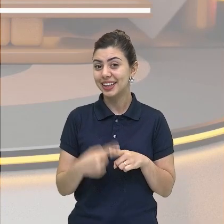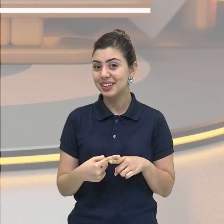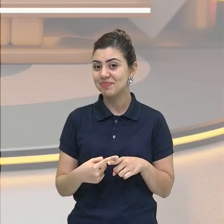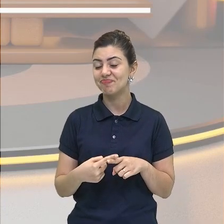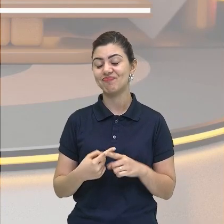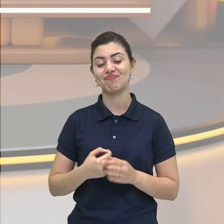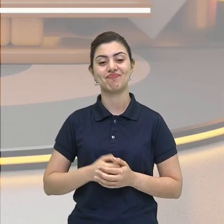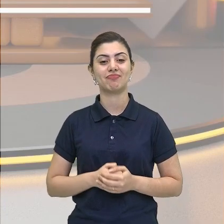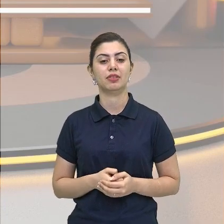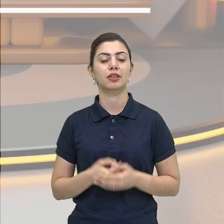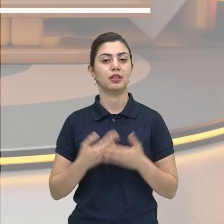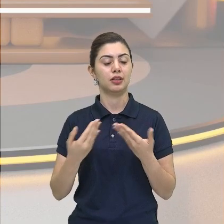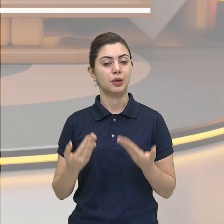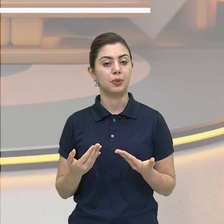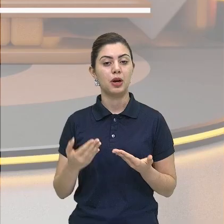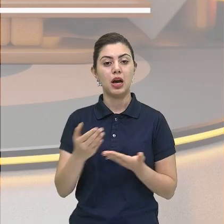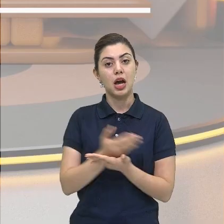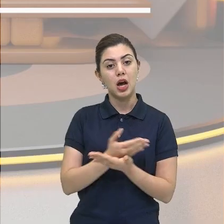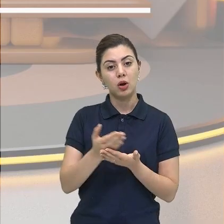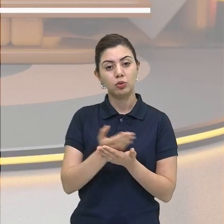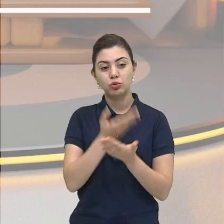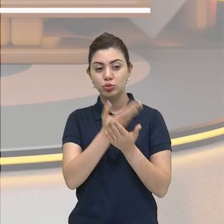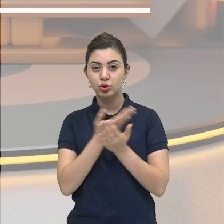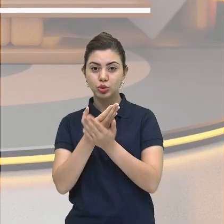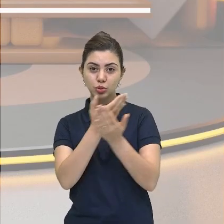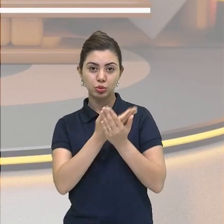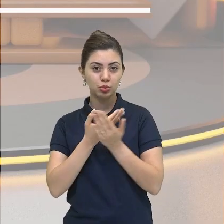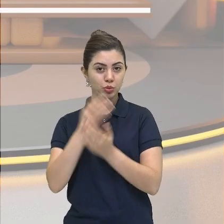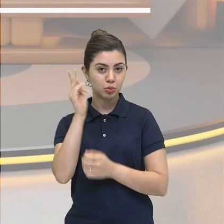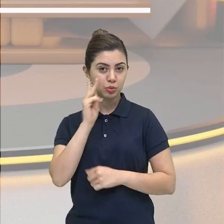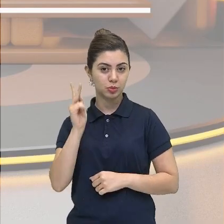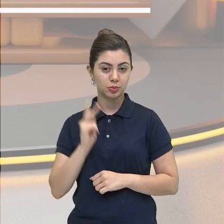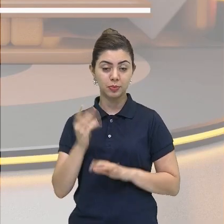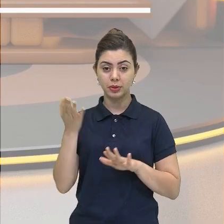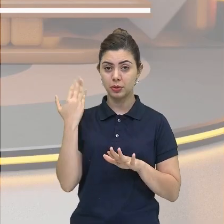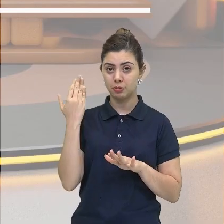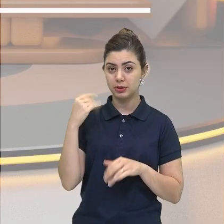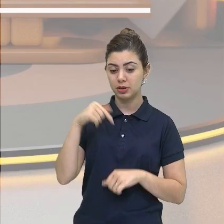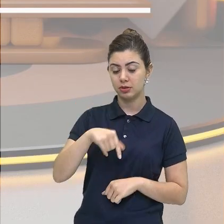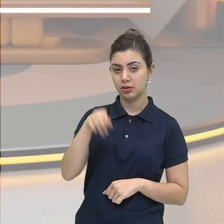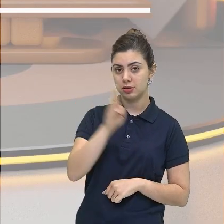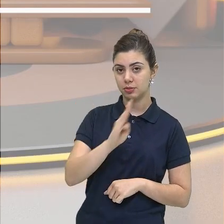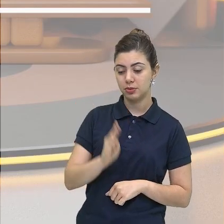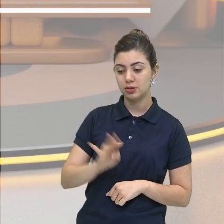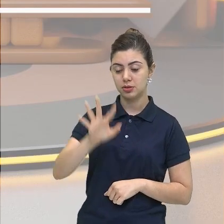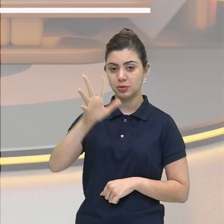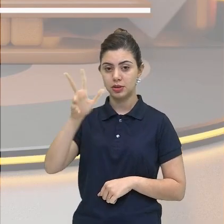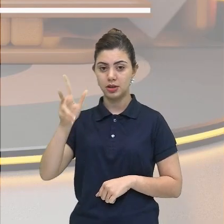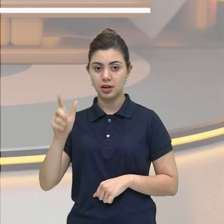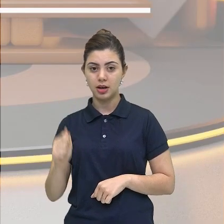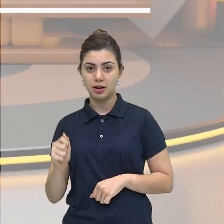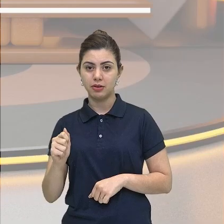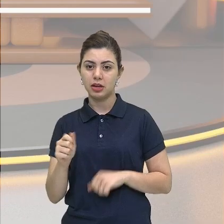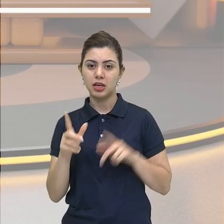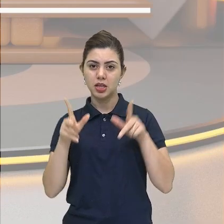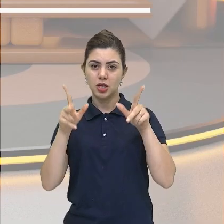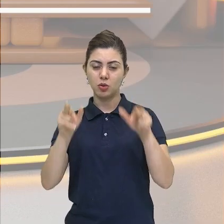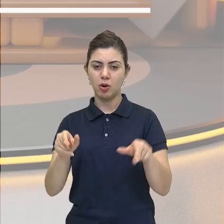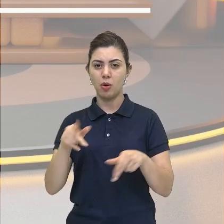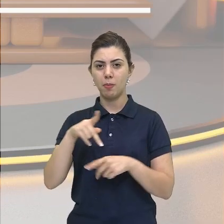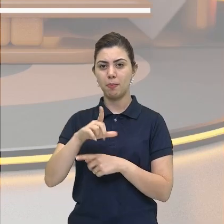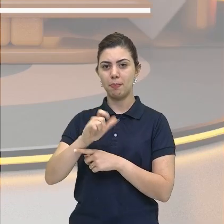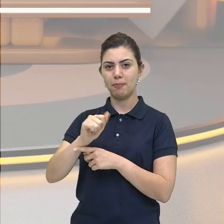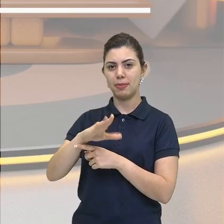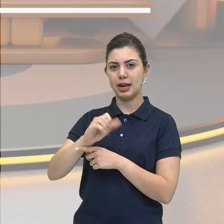menos, segundo as teorias da pré-história, né, antigamente, tanto o Brasil quanto a África estavam na mesma placa tectônica. E no